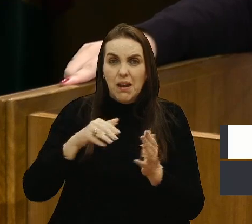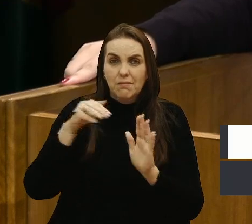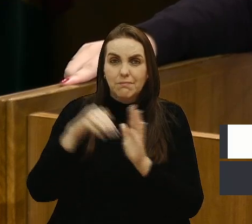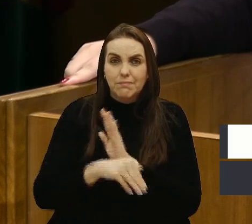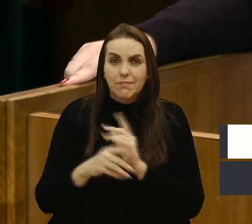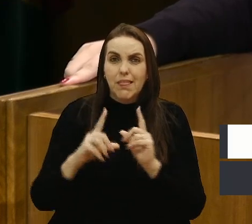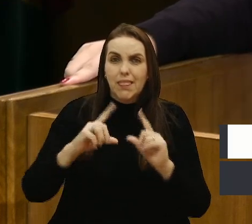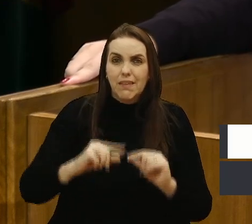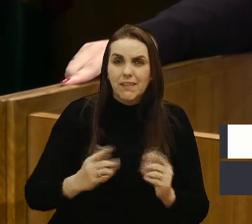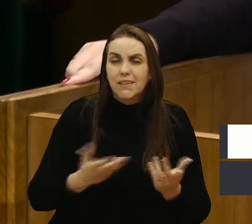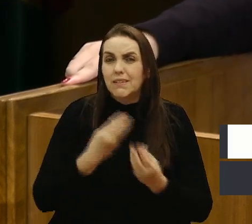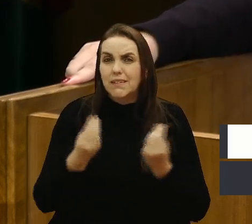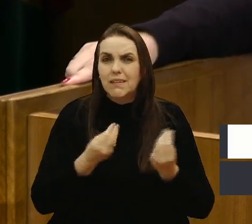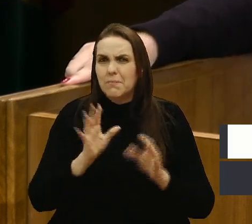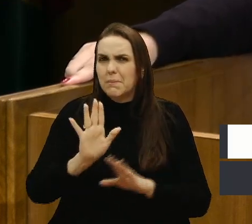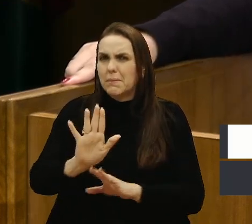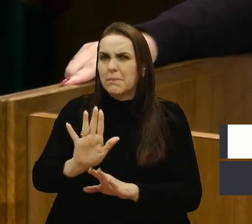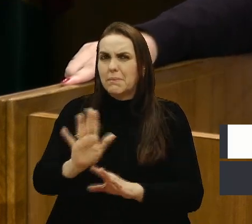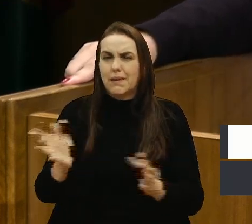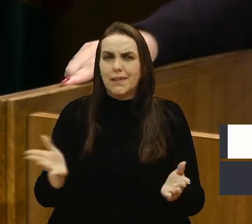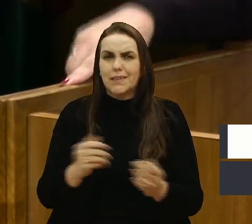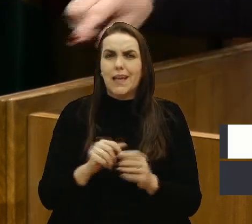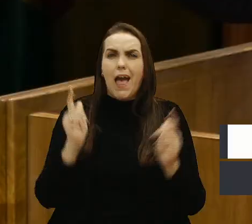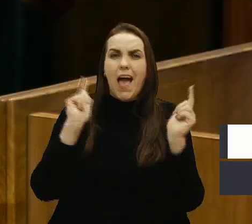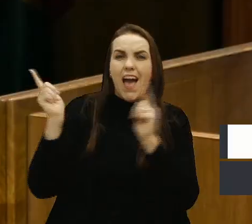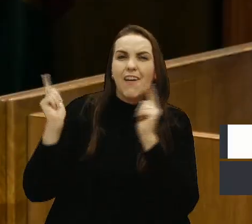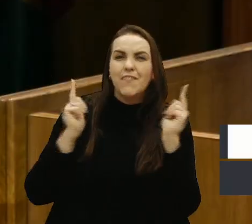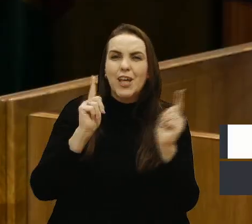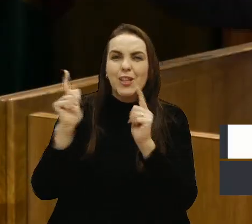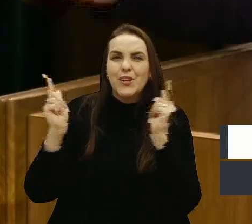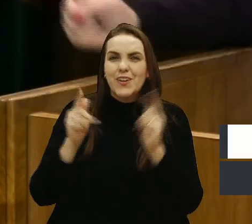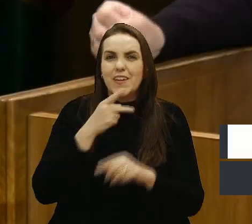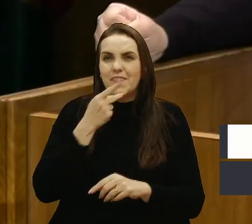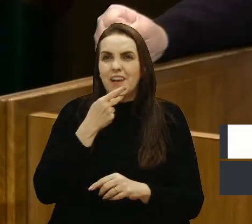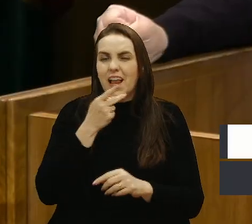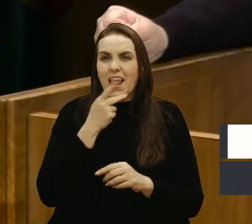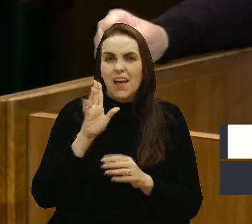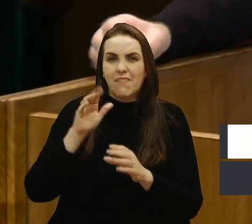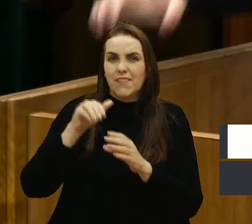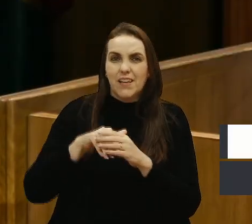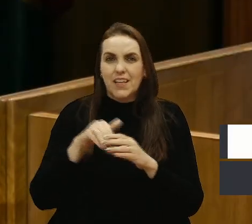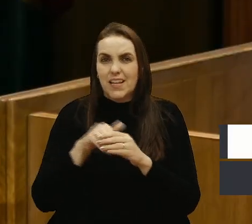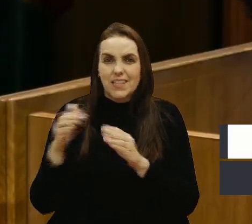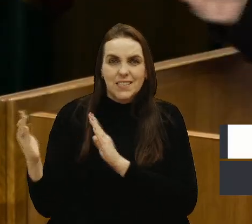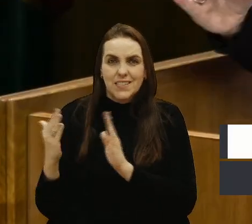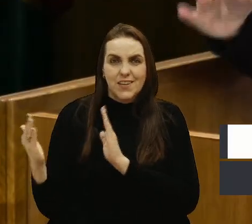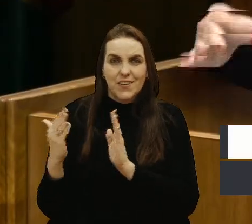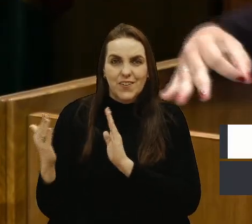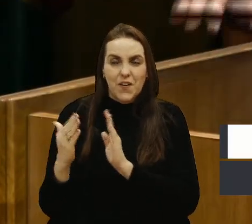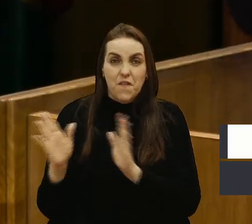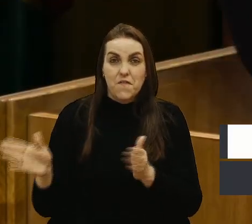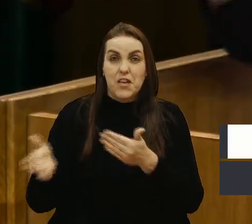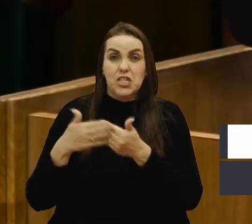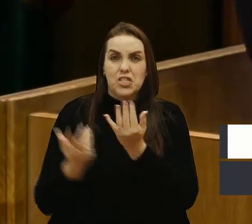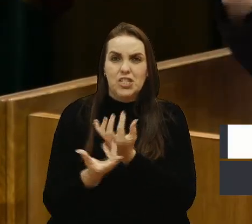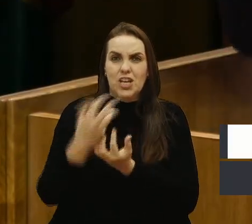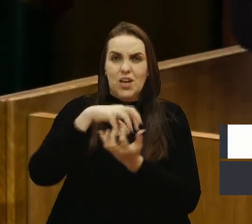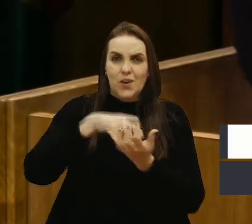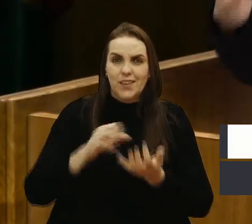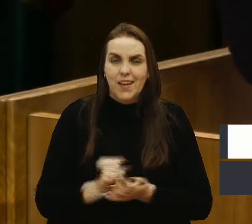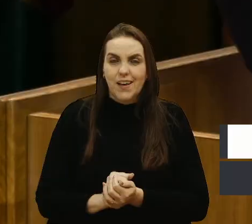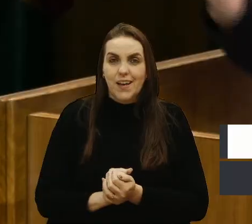Espera aí. Quem que era a Ventura na eleição que falava em fechamento de Codeca? E atenção aos mais